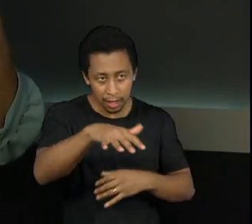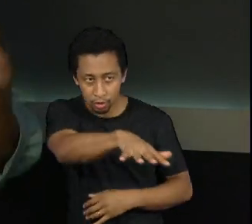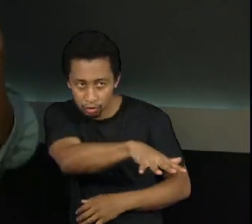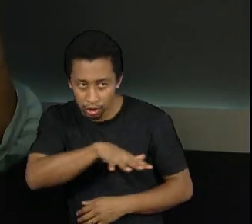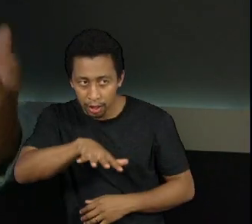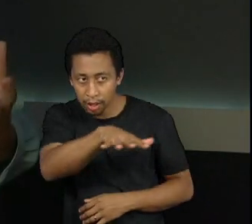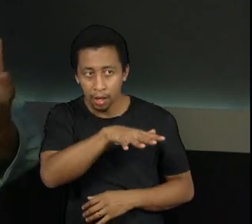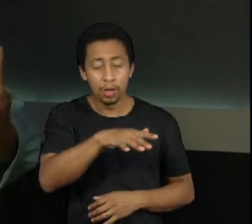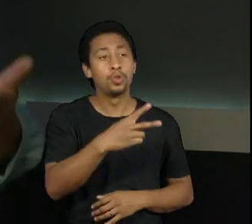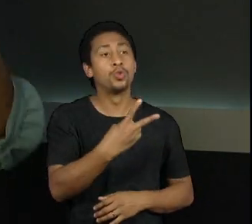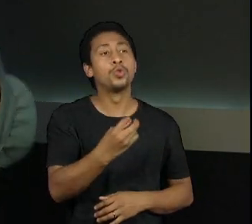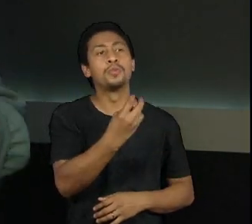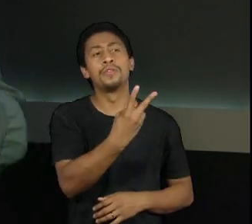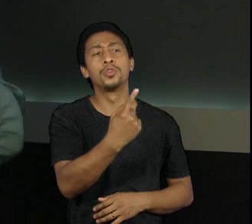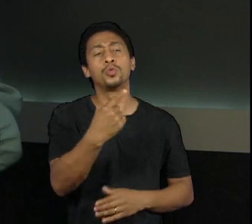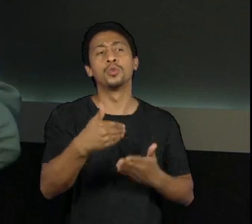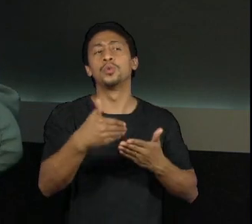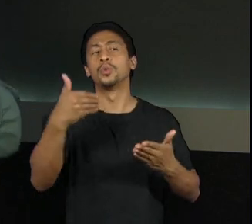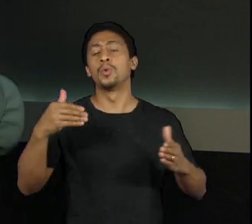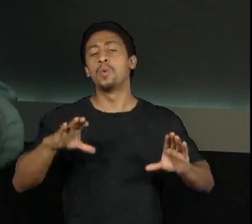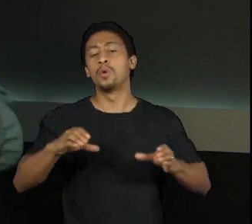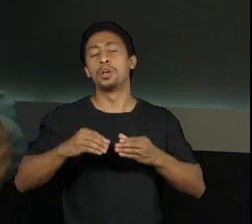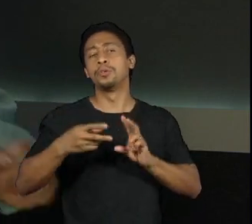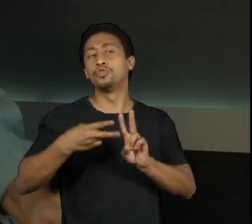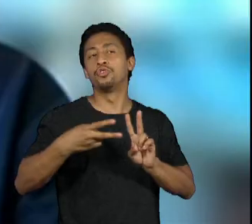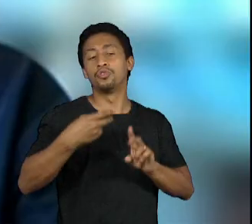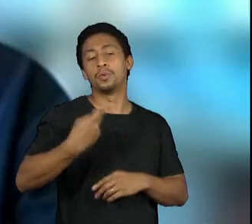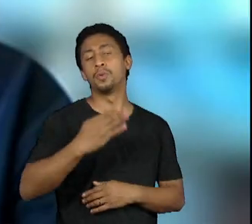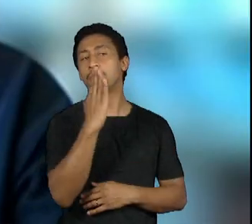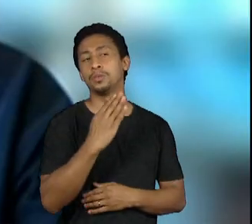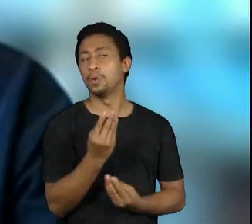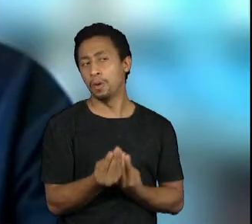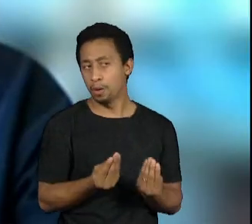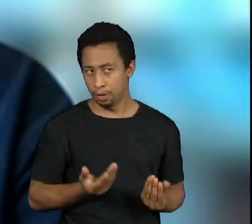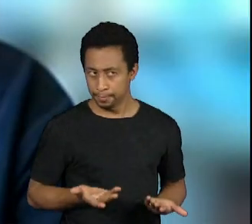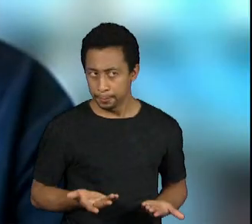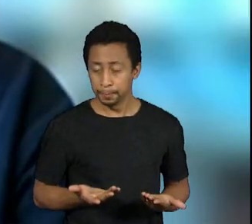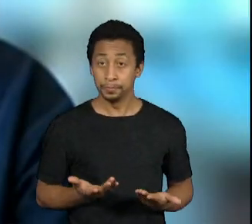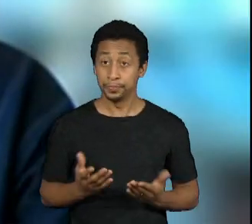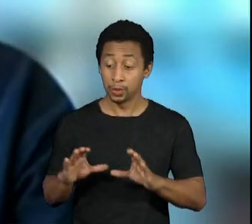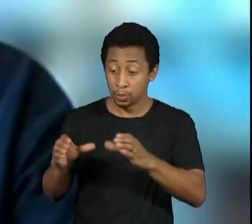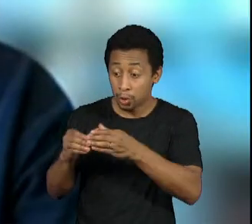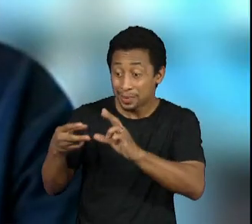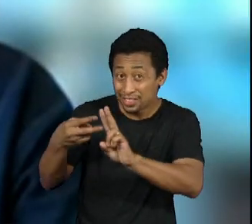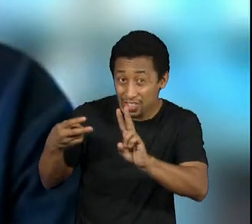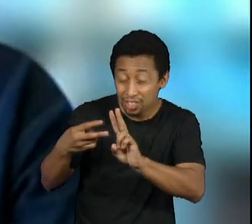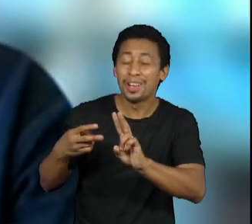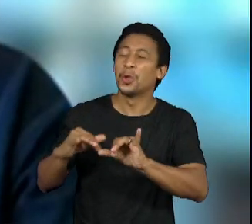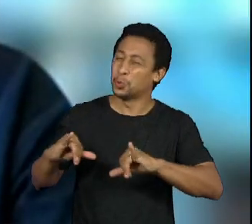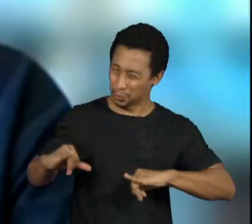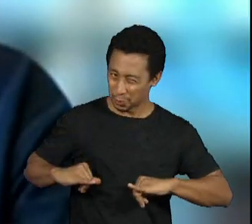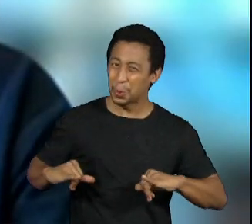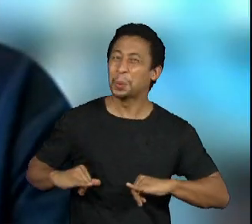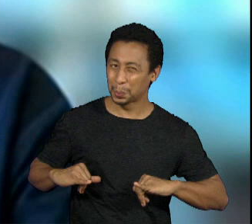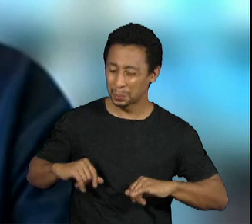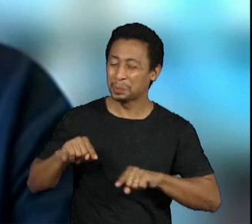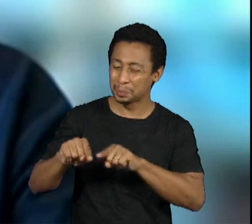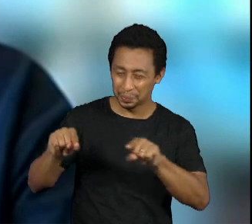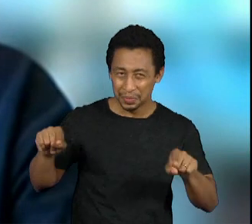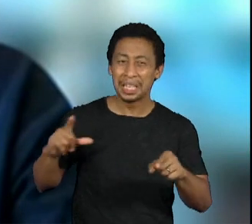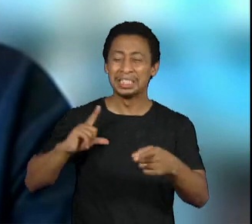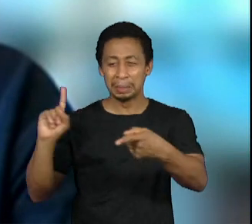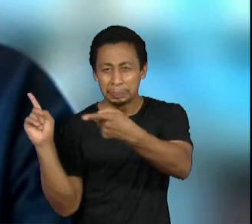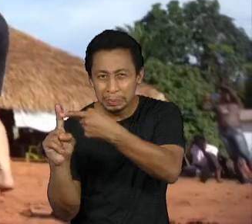foi 2021 para os povos indígenas do Brasil? Eles seguiram sofrendo com uma série de